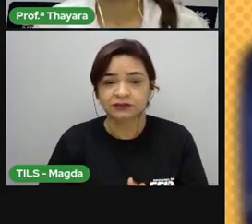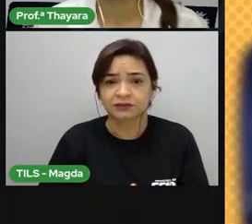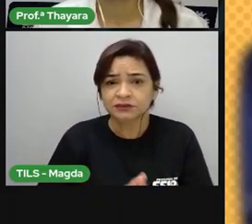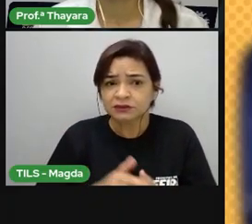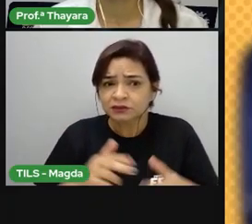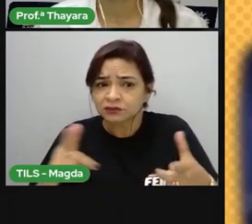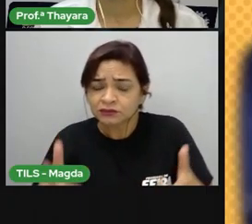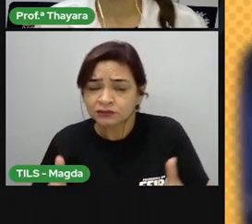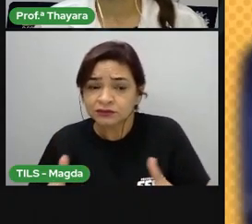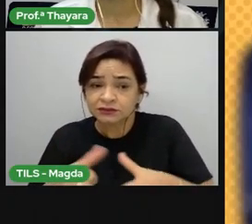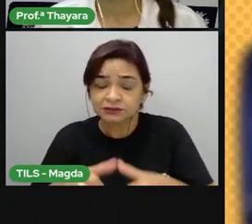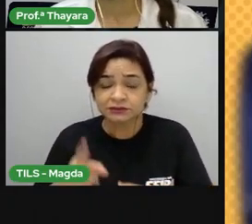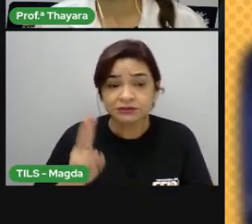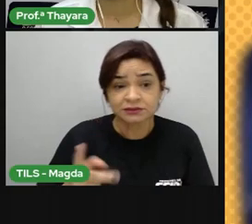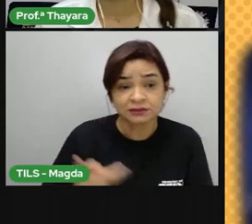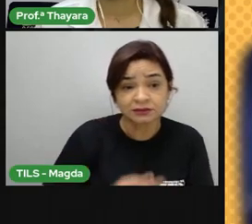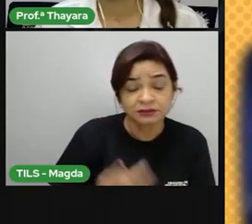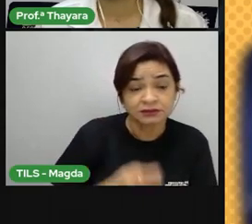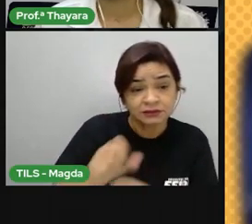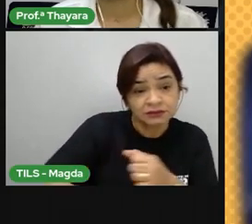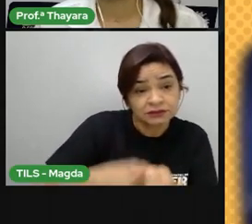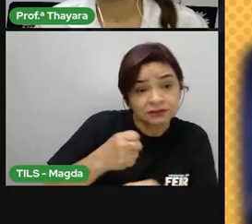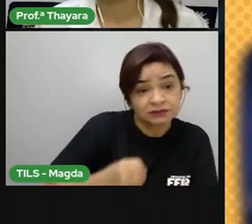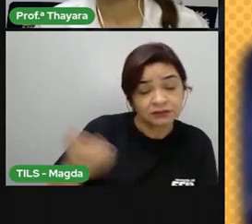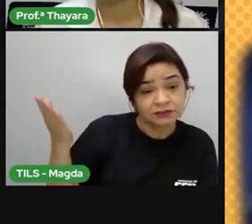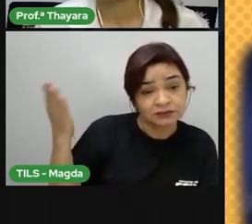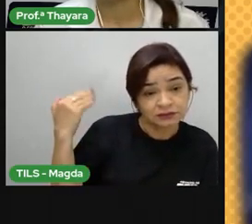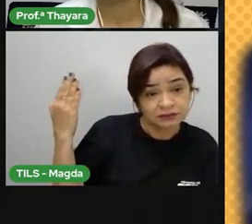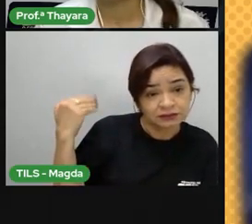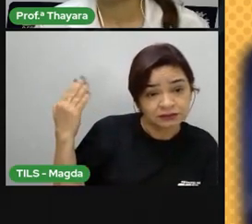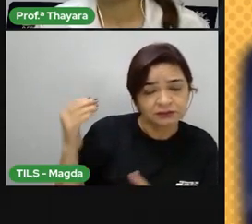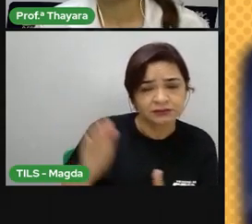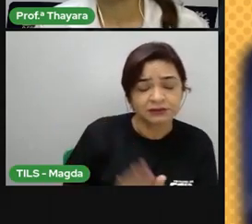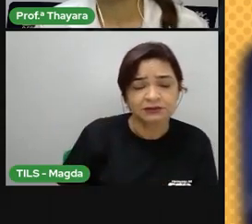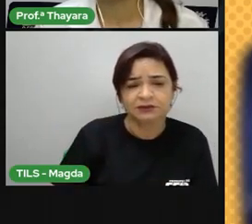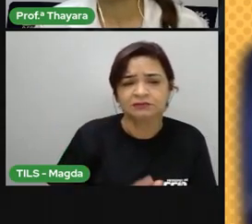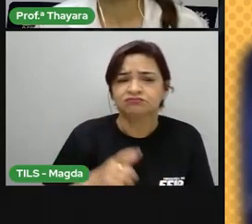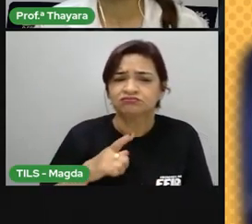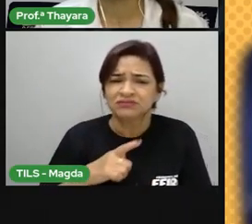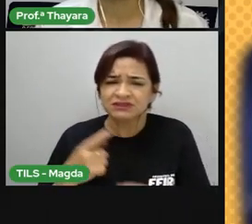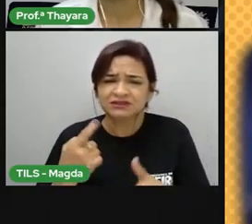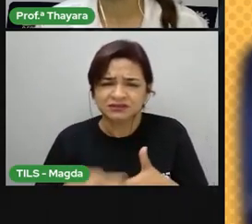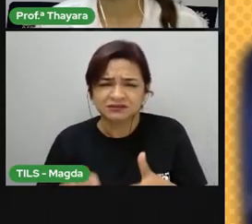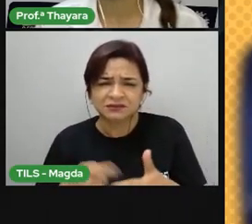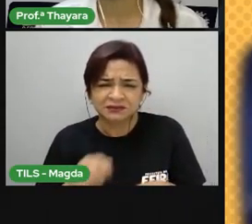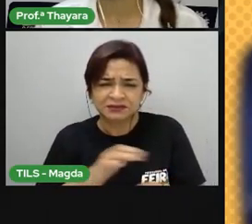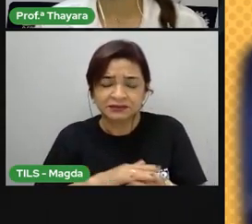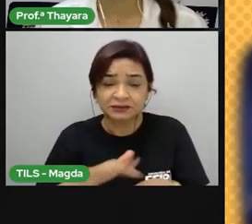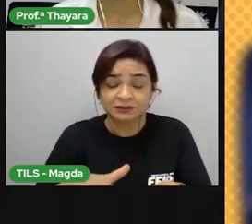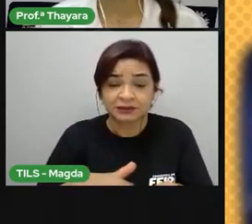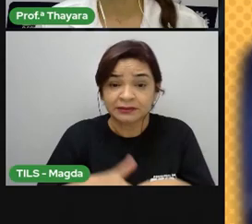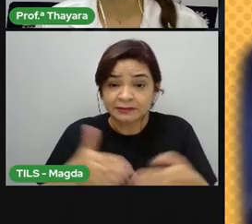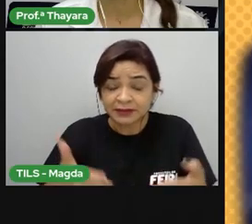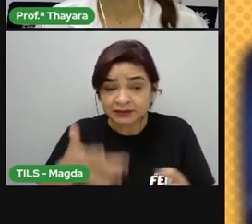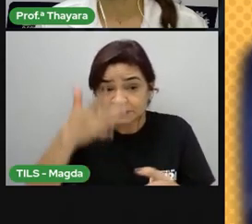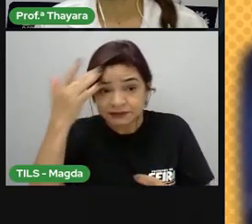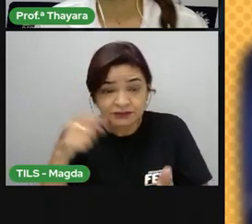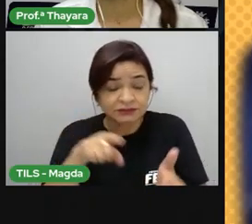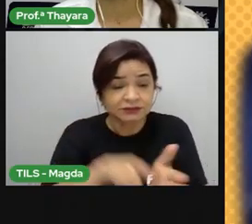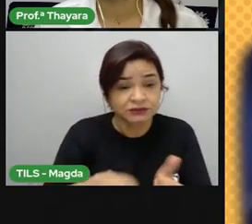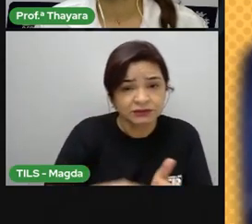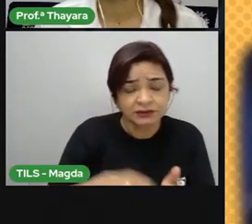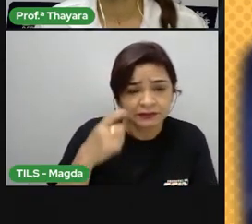asteroides descobertos no ano passado. Em 2020, apesar da pandemia, os astrônomos descobriram quase 3 mil asteroides